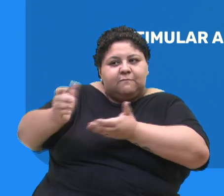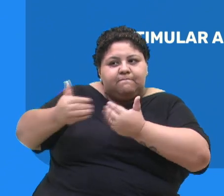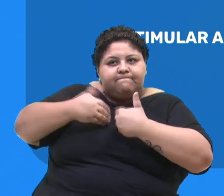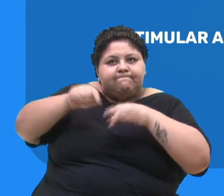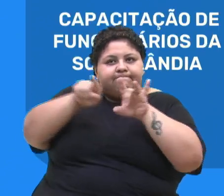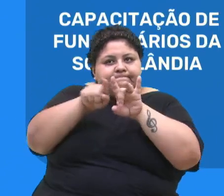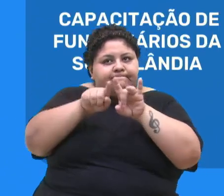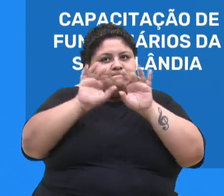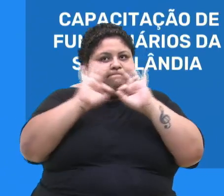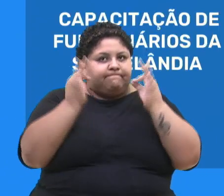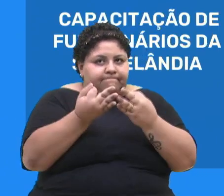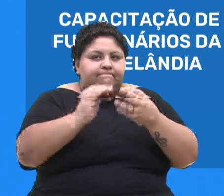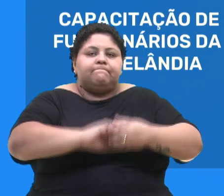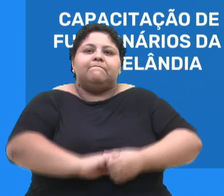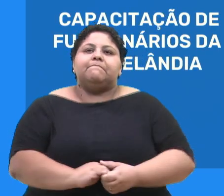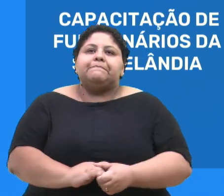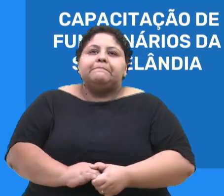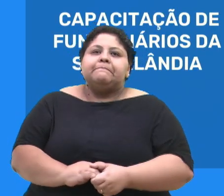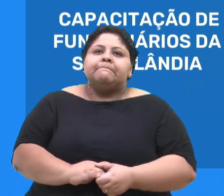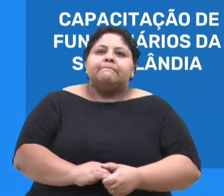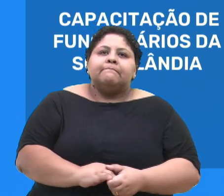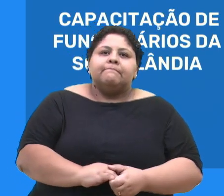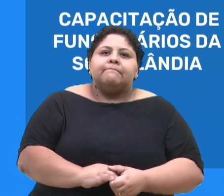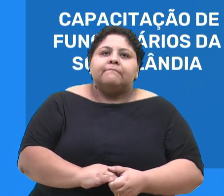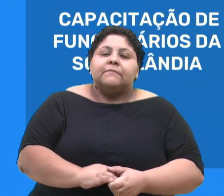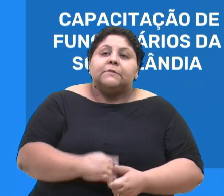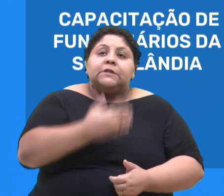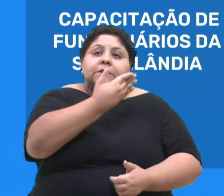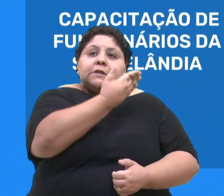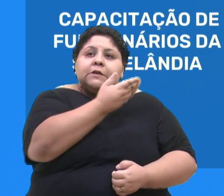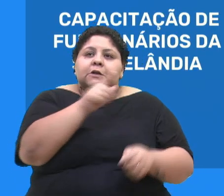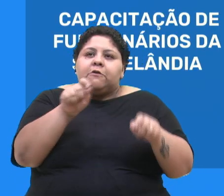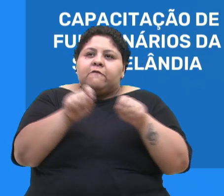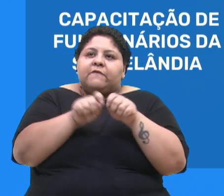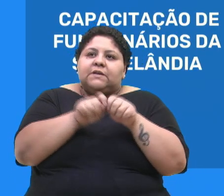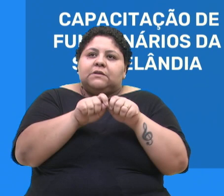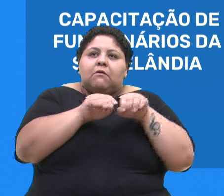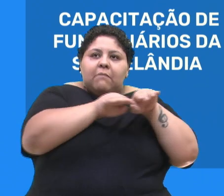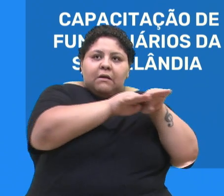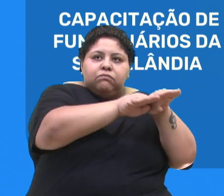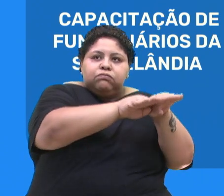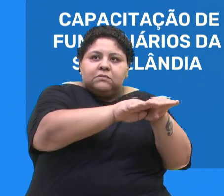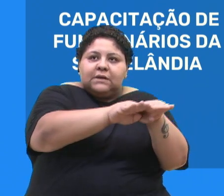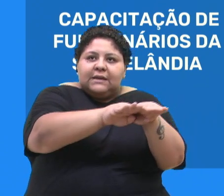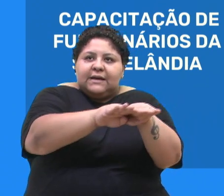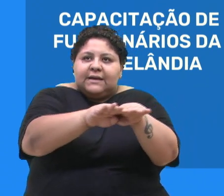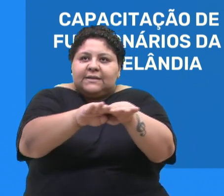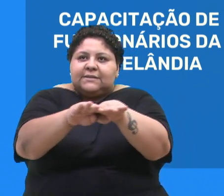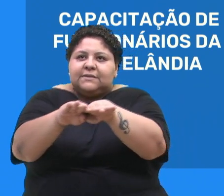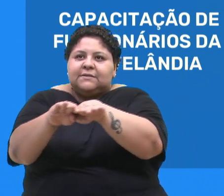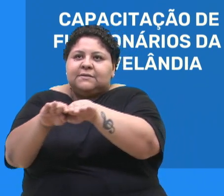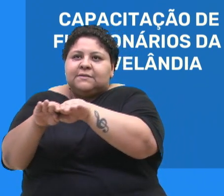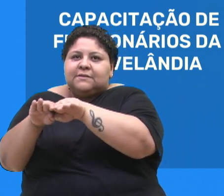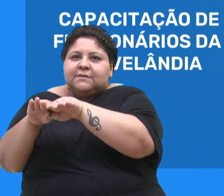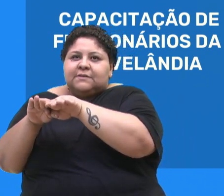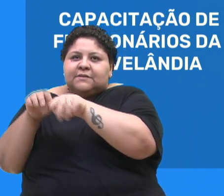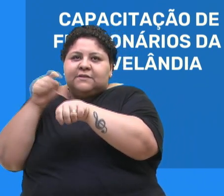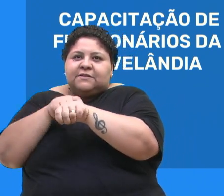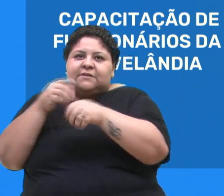seus familiares. Então, se a gente for fazer aqui uma linha do tempo, né, a gente já fez uma série